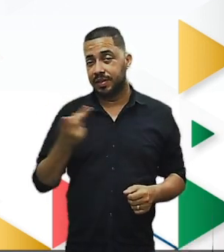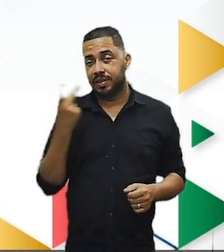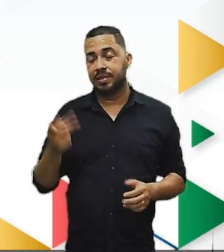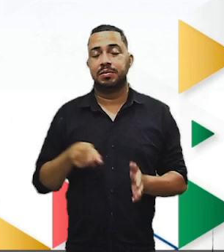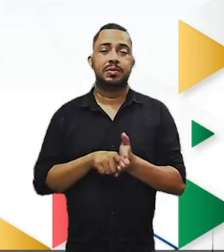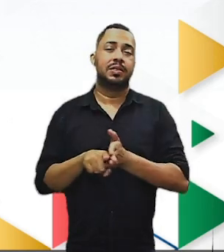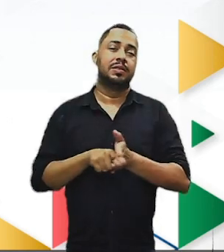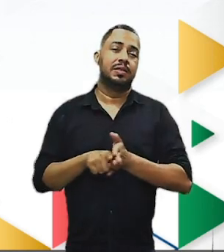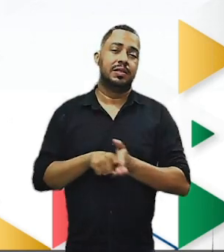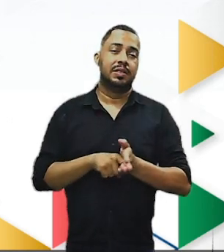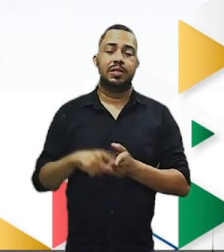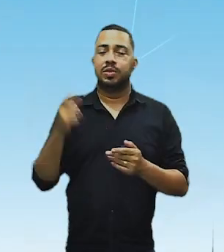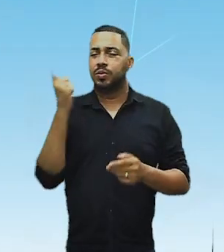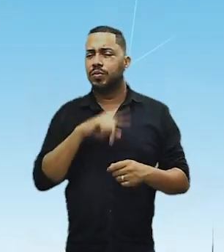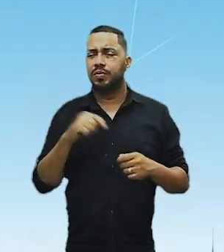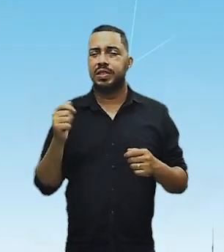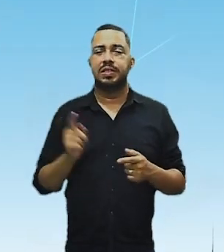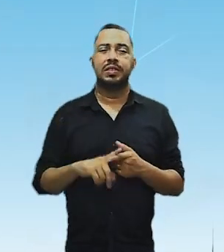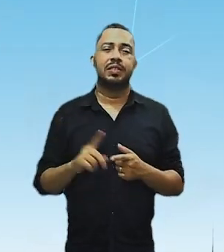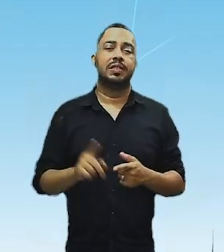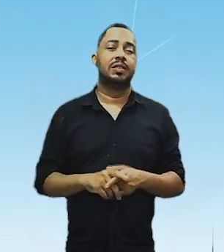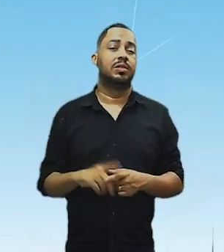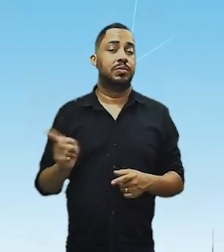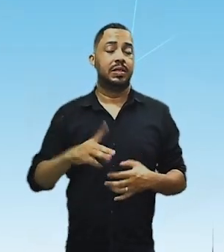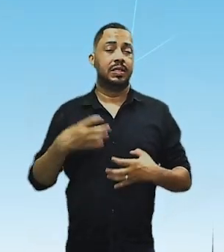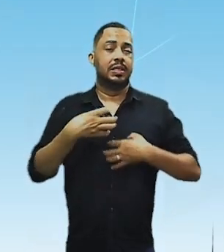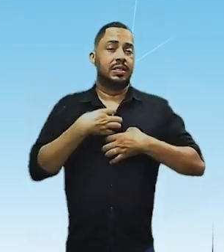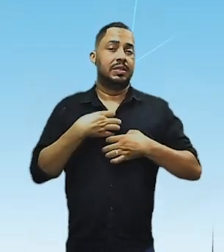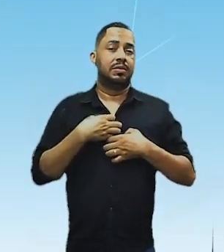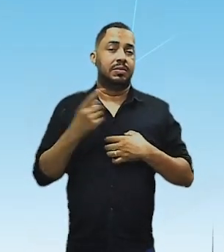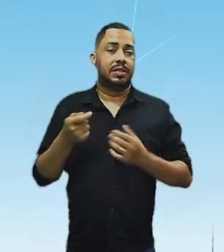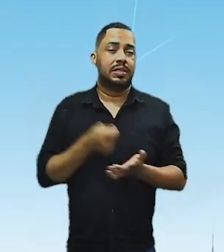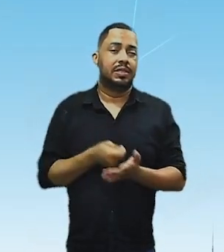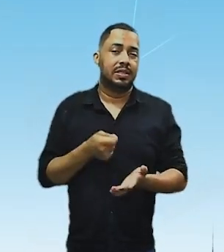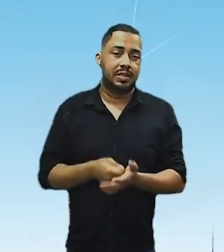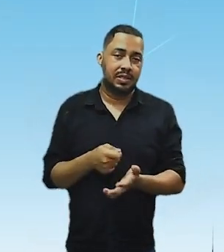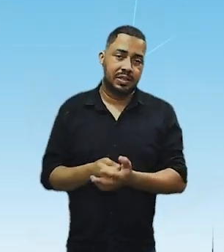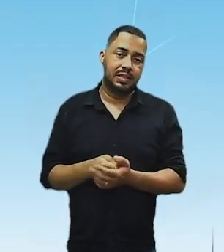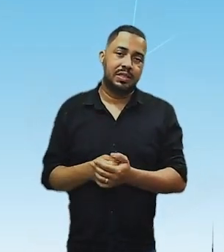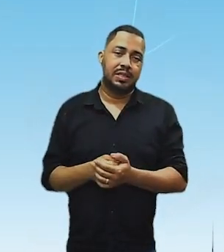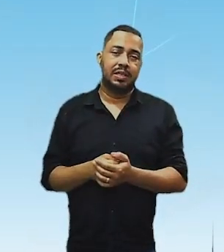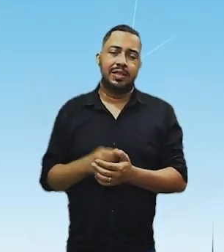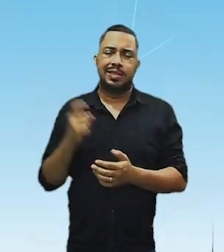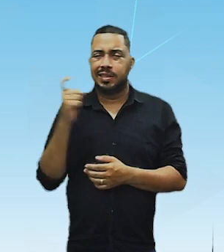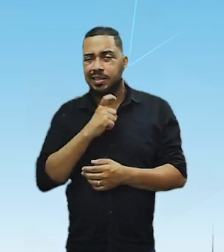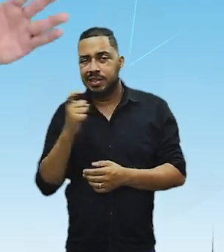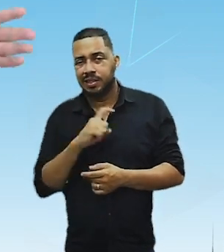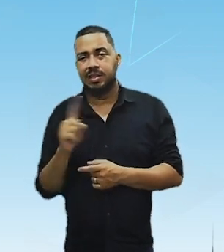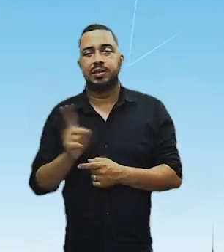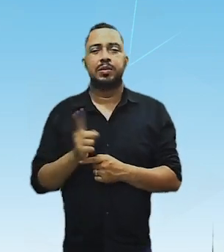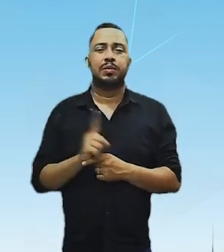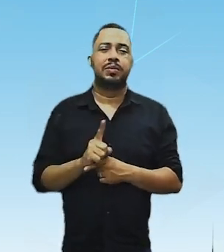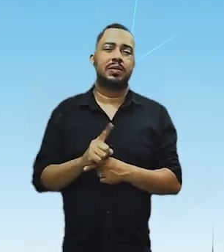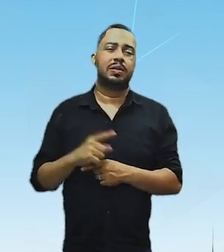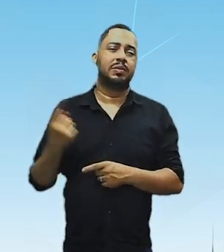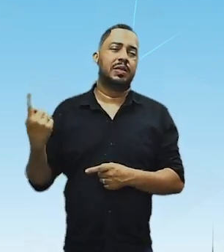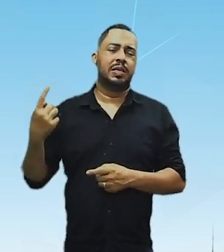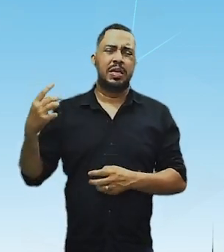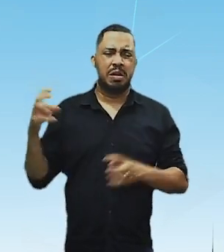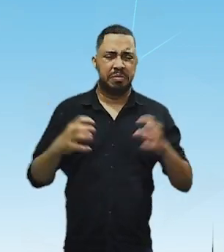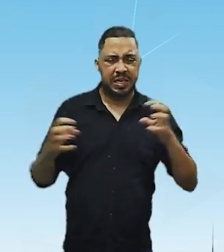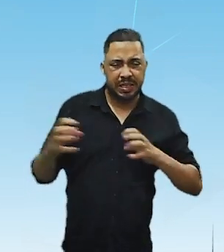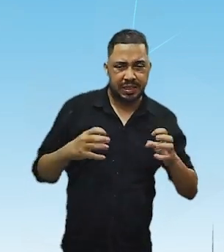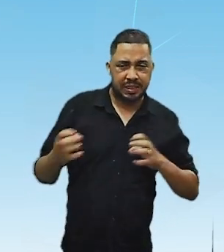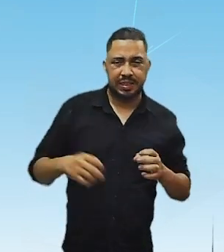persuadir, convencer, não é no sentido de você tentar enganar alguém e nem uma briga, discussão de